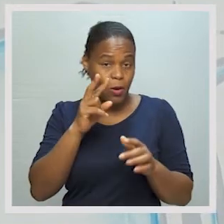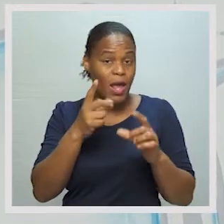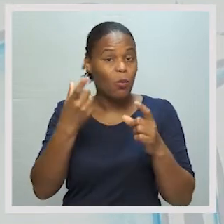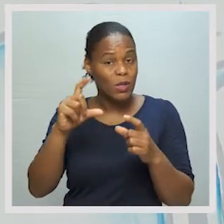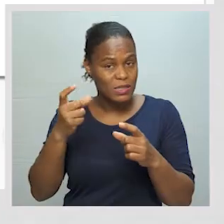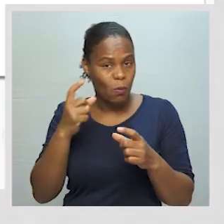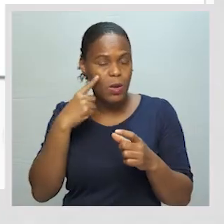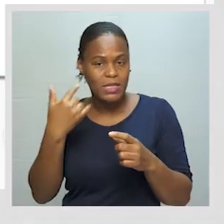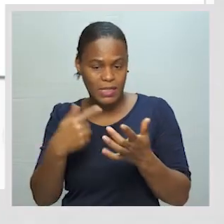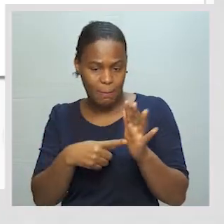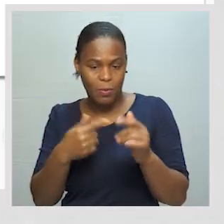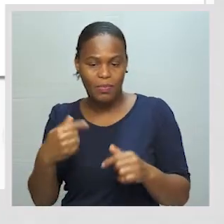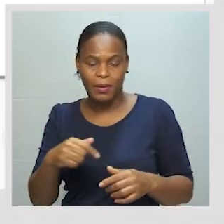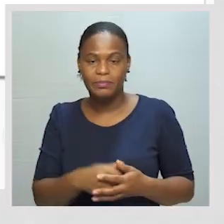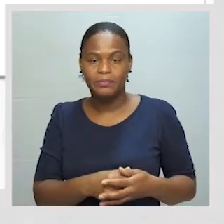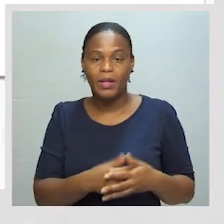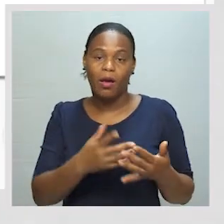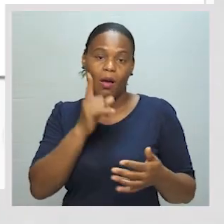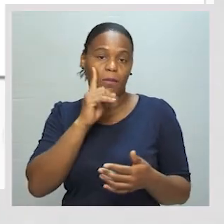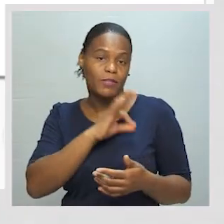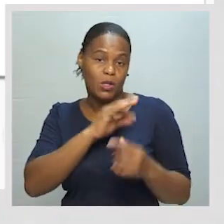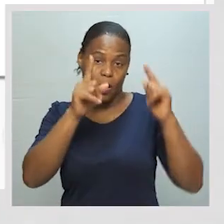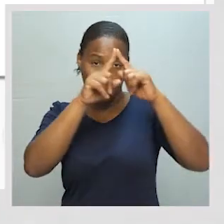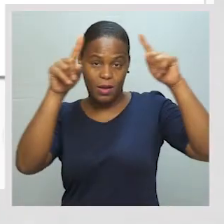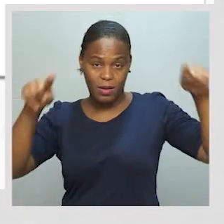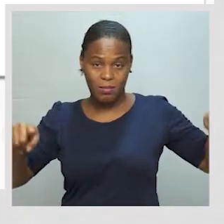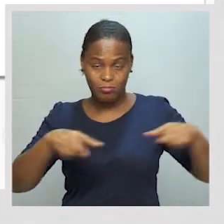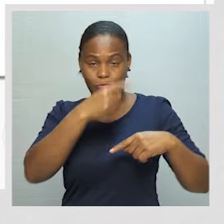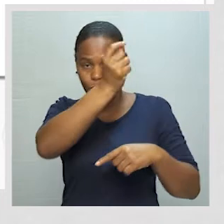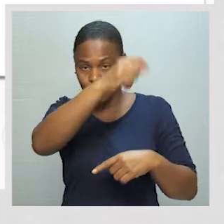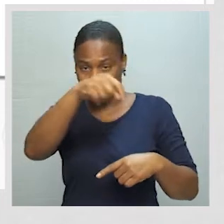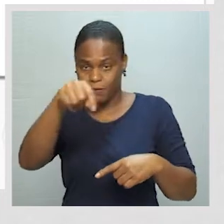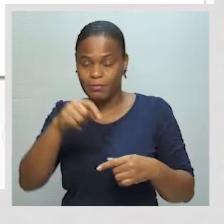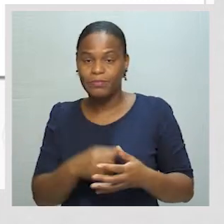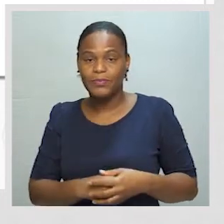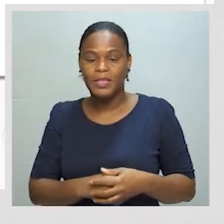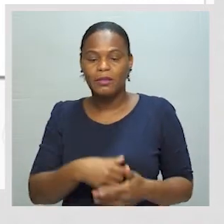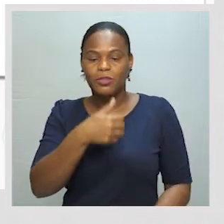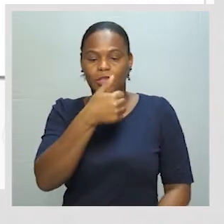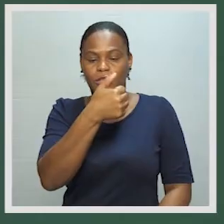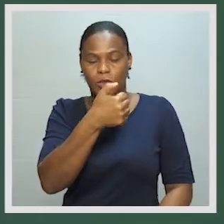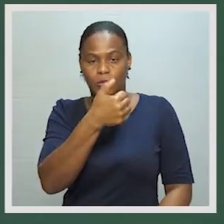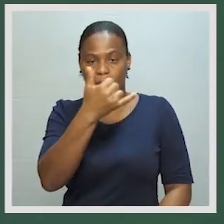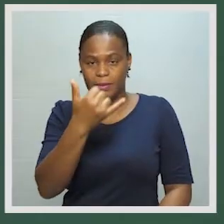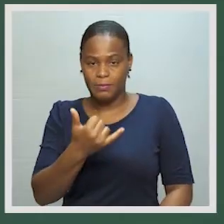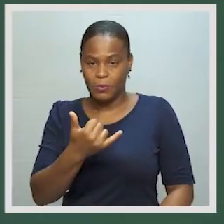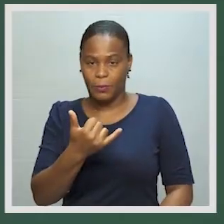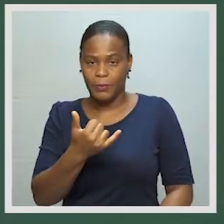equação. Então, eu vou escrever aqui a equação 5y